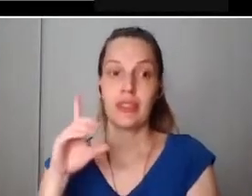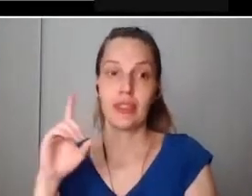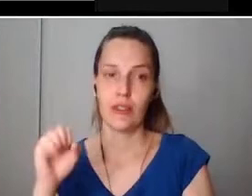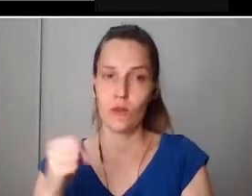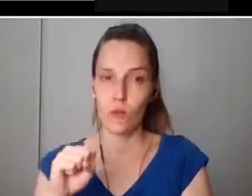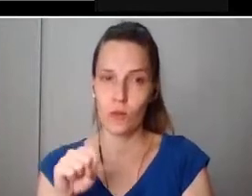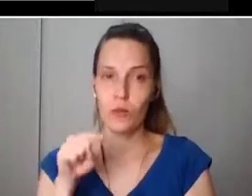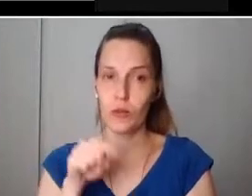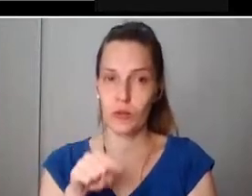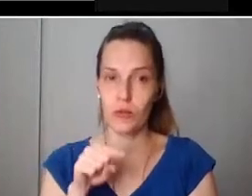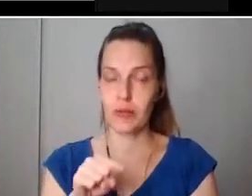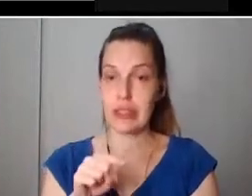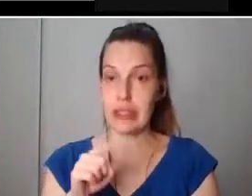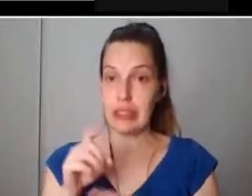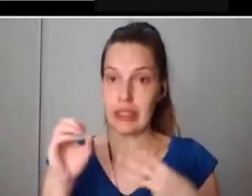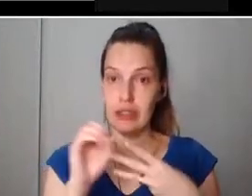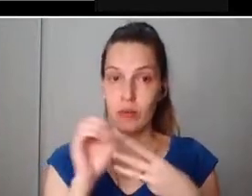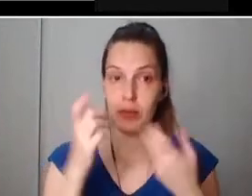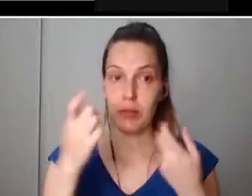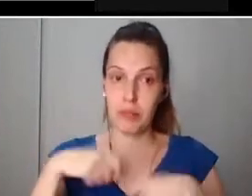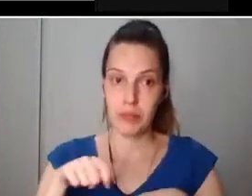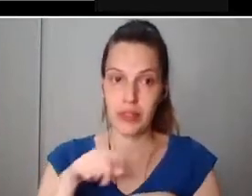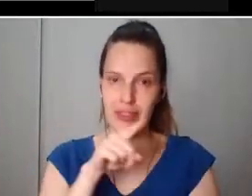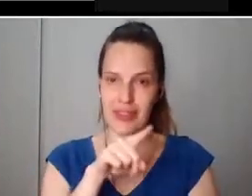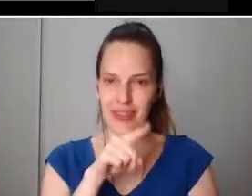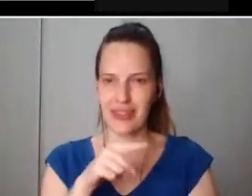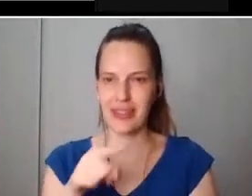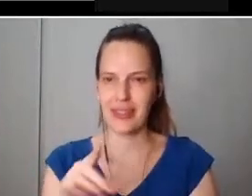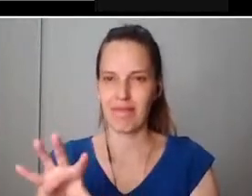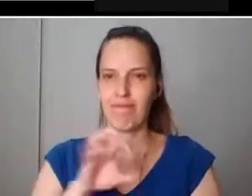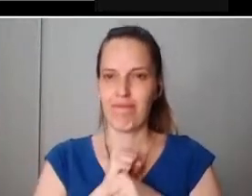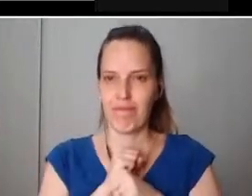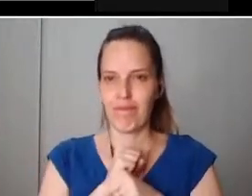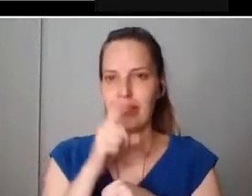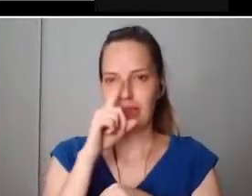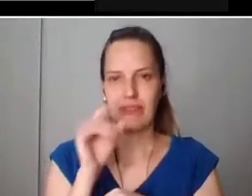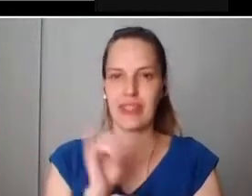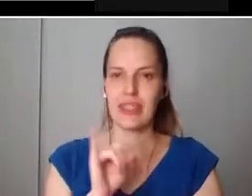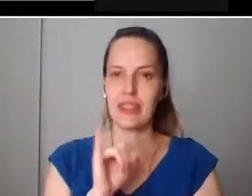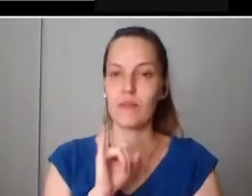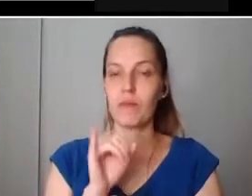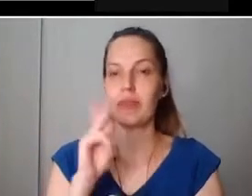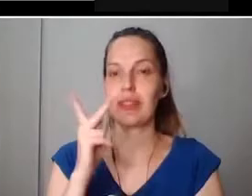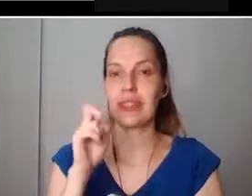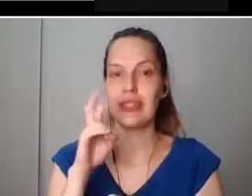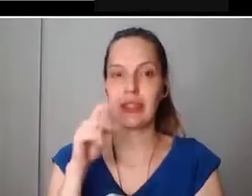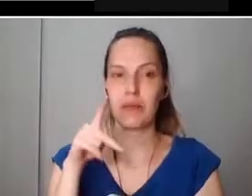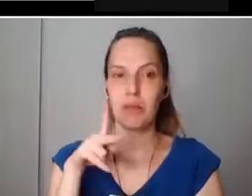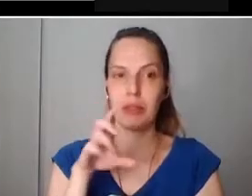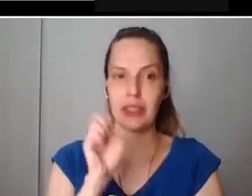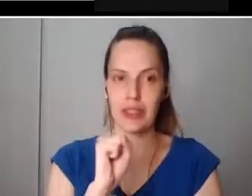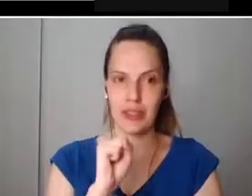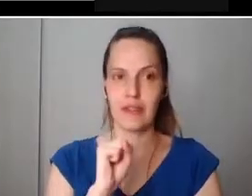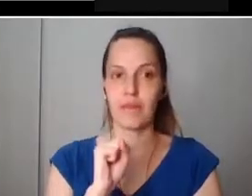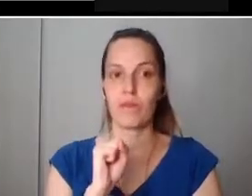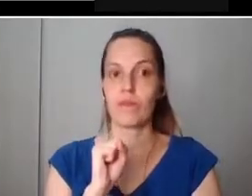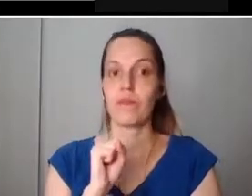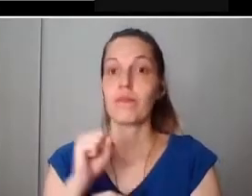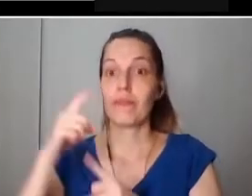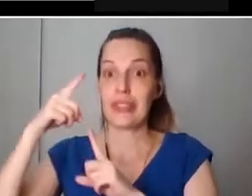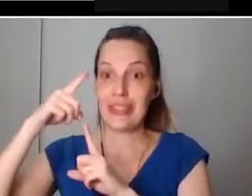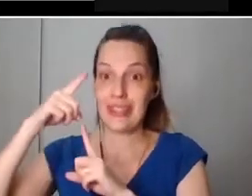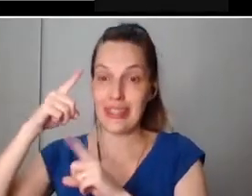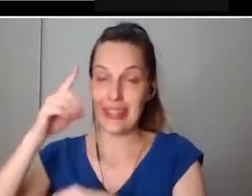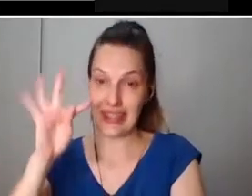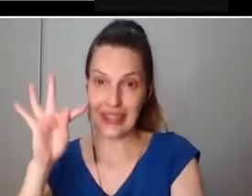têm que ficar lá no tecido, isso aqui é uma infecção por herpes, né, o herpes está em vermelho, e a célula T, que está em verdinho, fica ao redor e impede que o